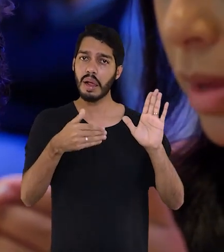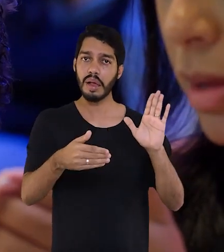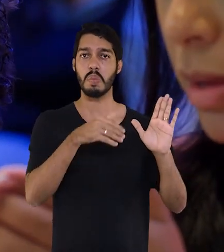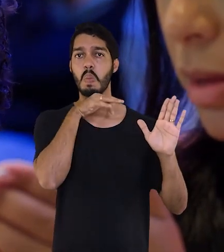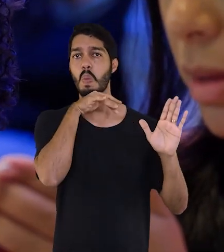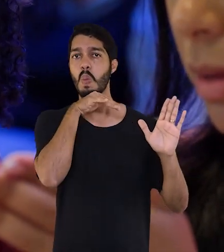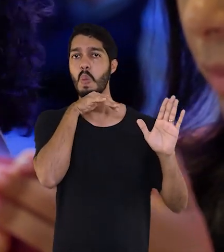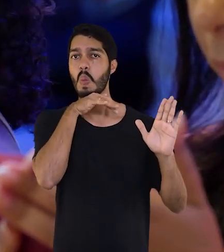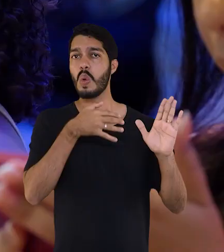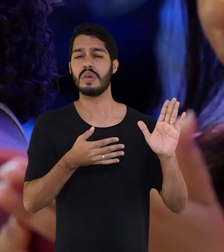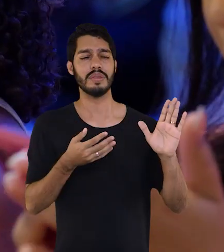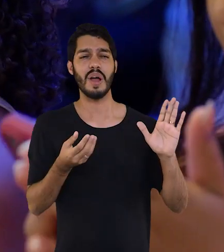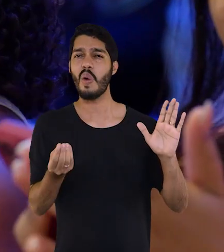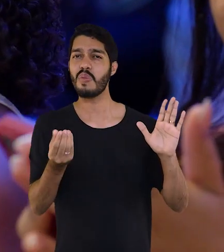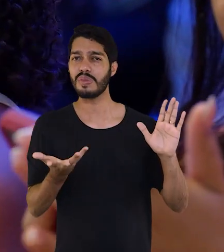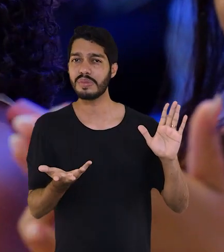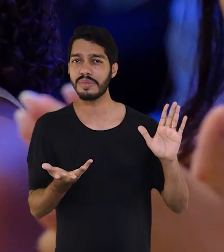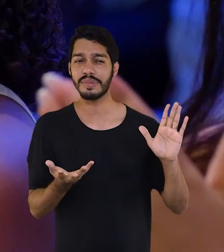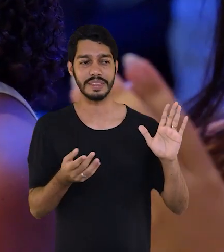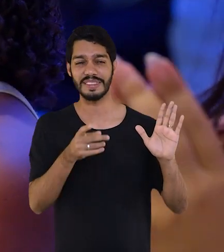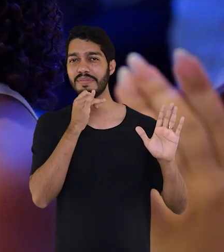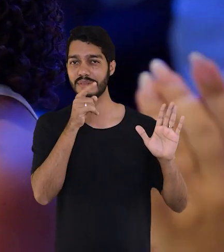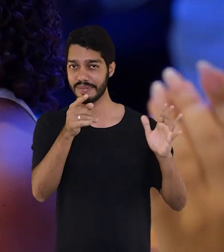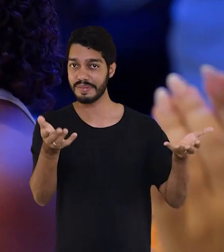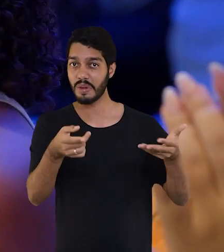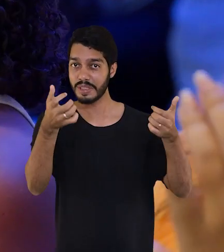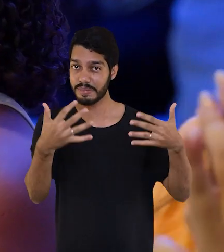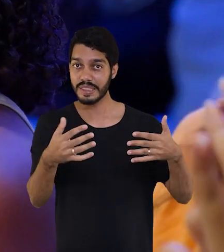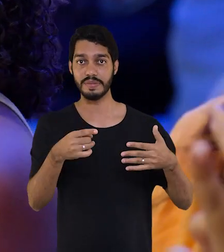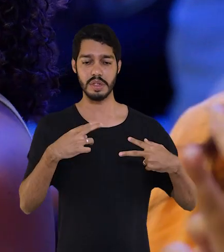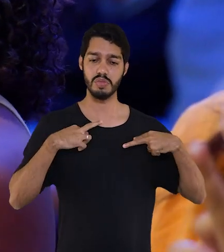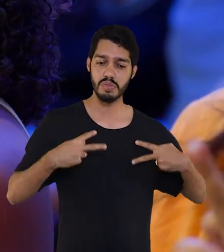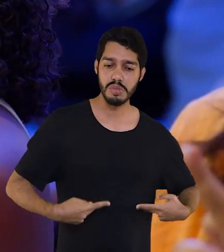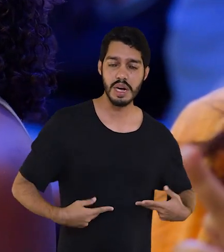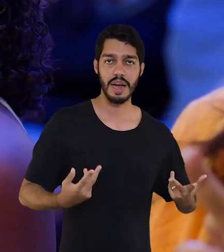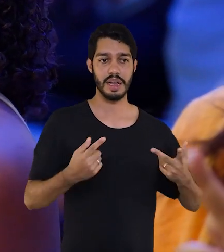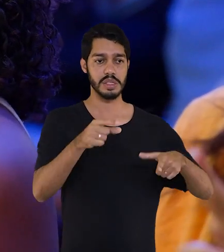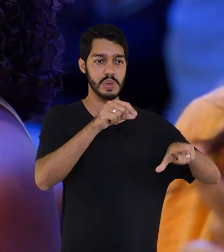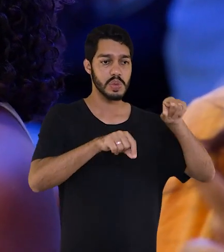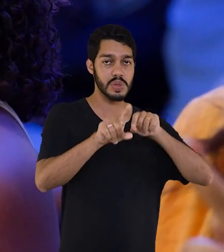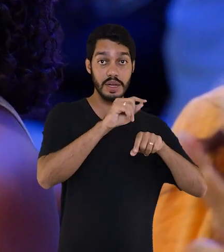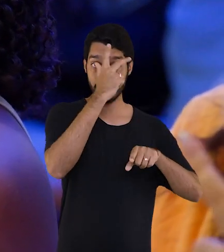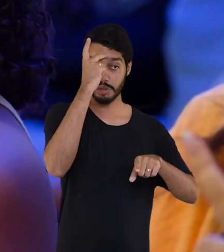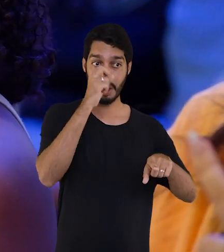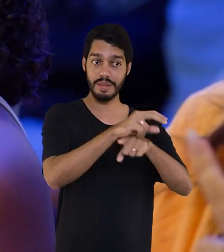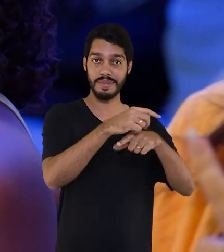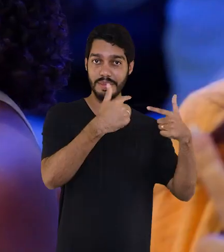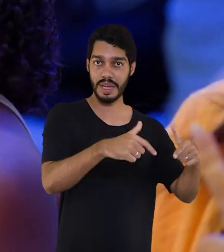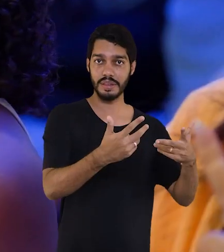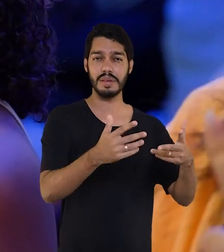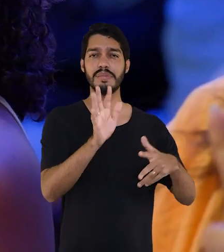se tornando um malefício, né? Como vocês citaram agora, né? Você comentou sobre essa parte humana